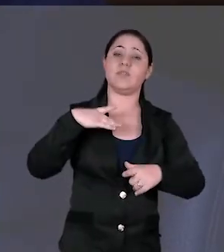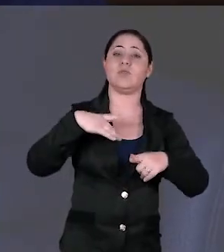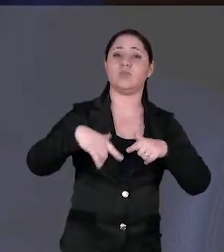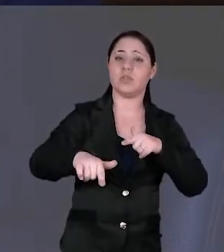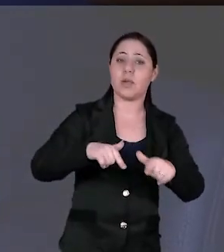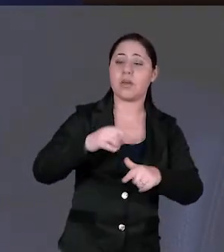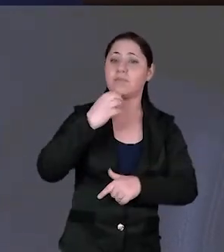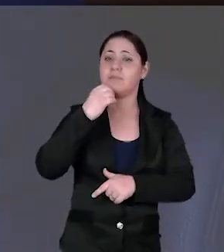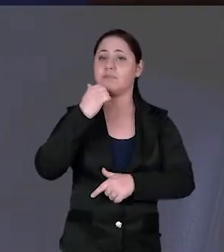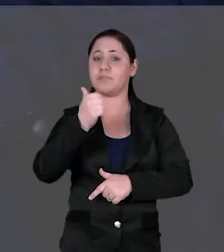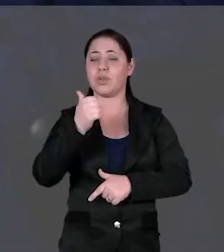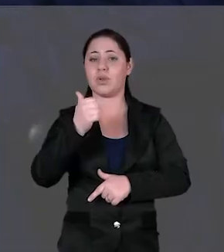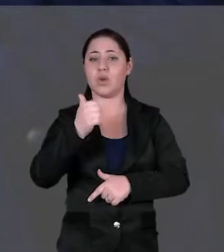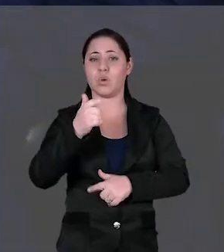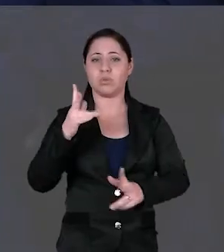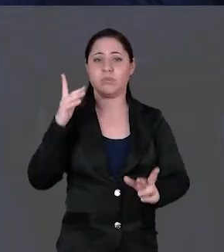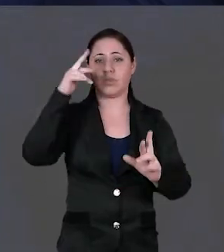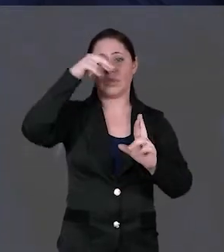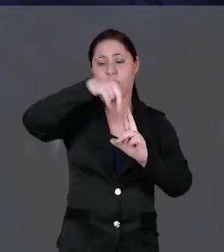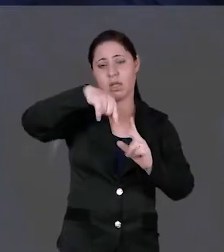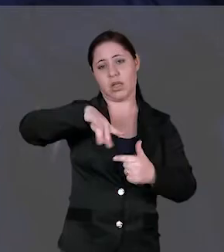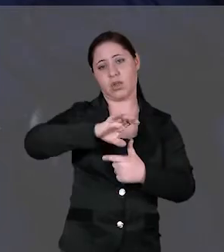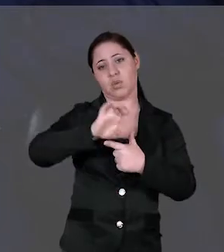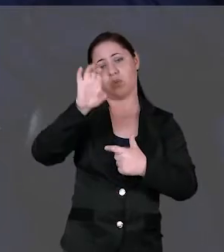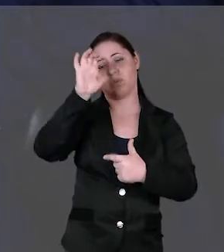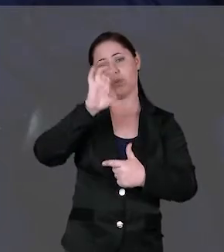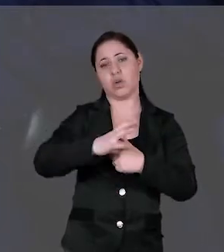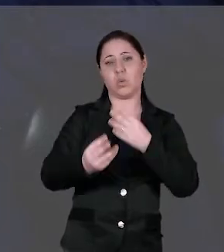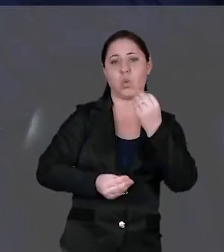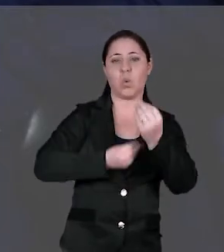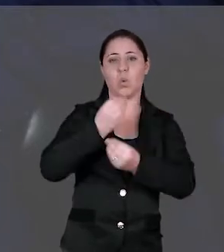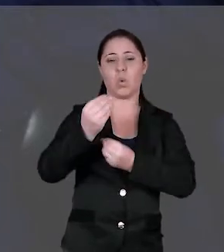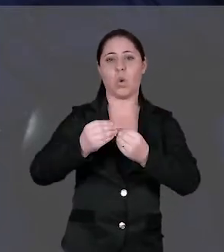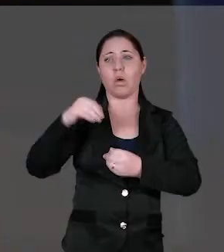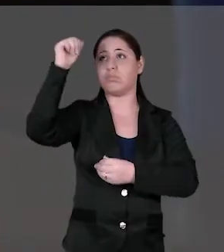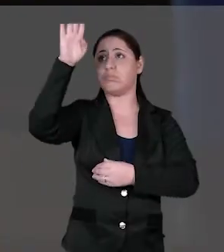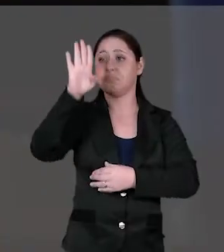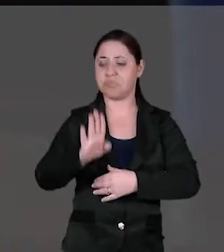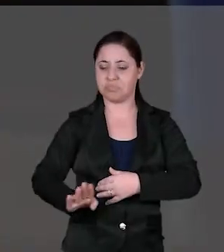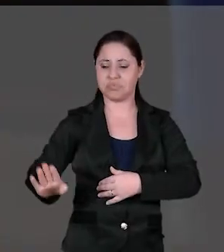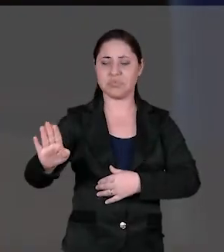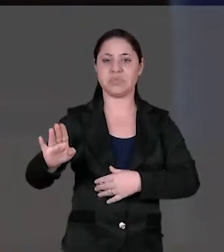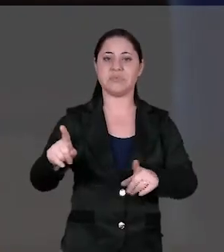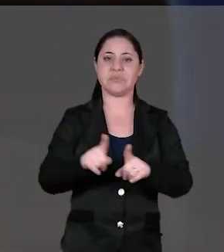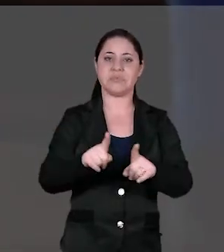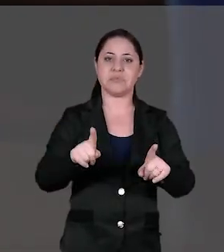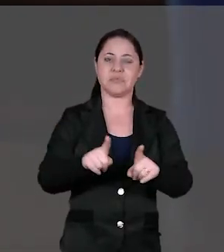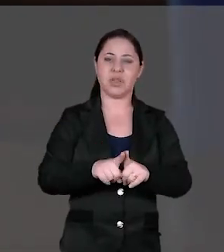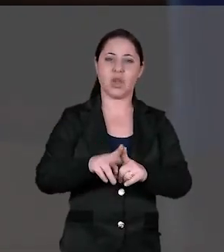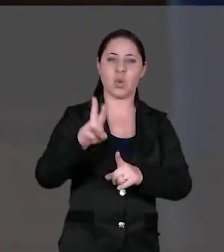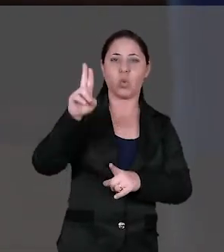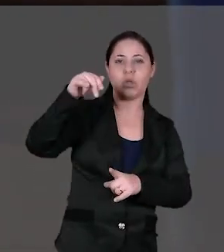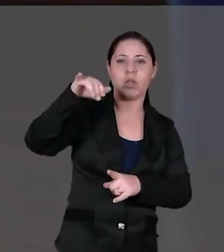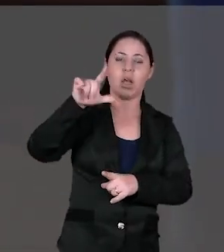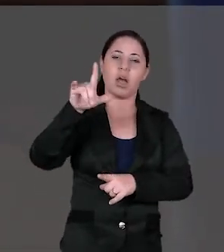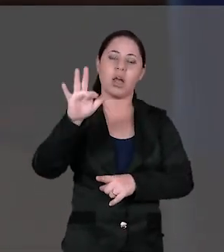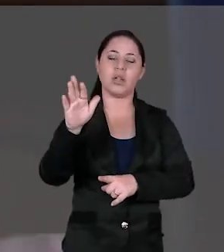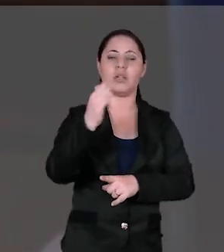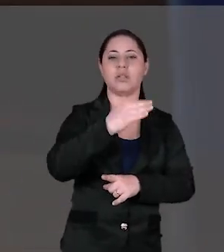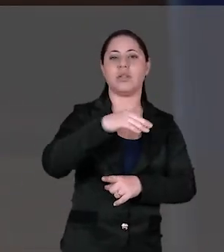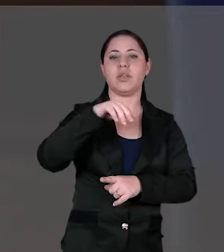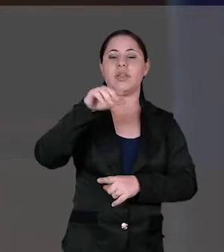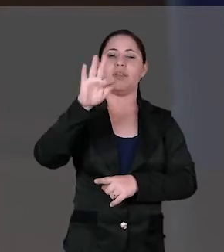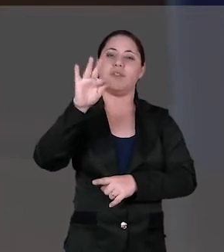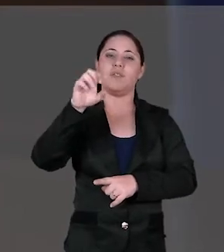essas violências. Deputado, eu quero agradecer, desejar um bom trabalho aí nessa representatividade, tanto aqui no estado